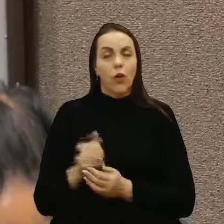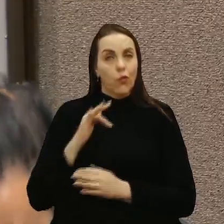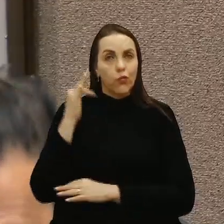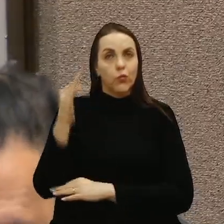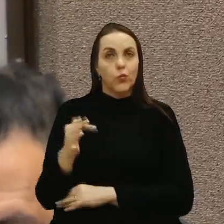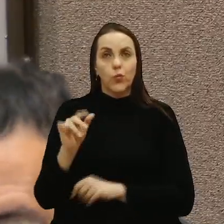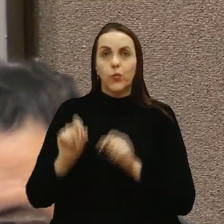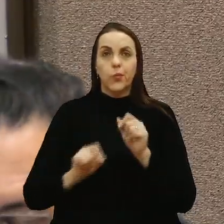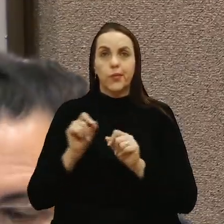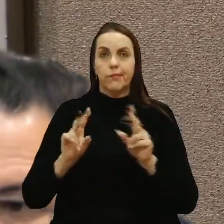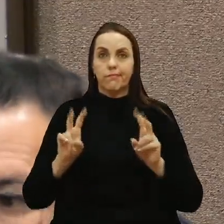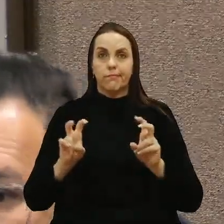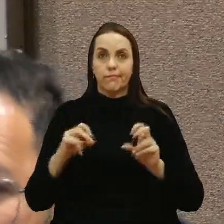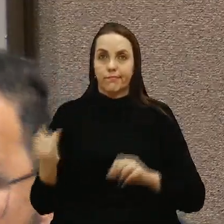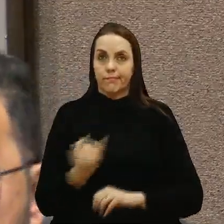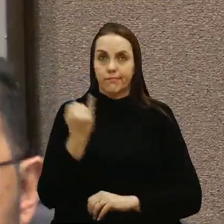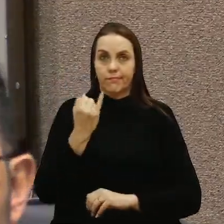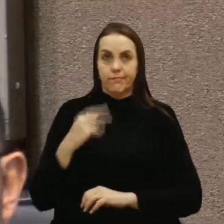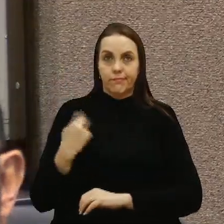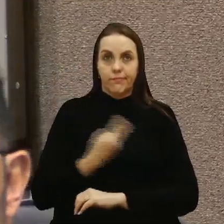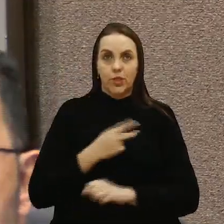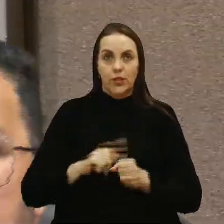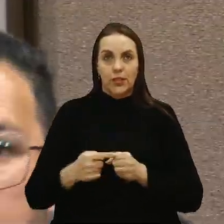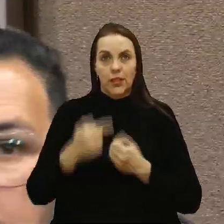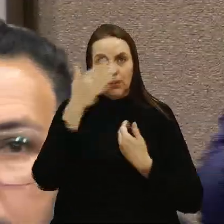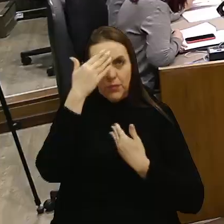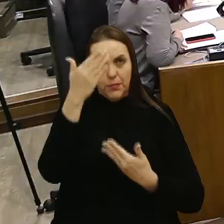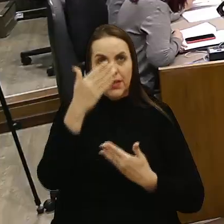feito com esse tema tão importante para a nossa cidade. Muito obrigado a